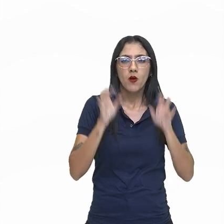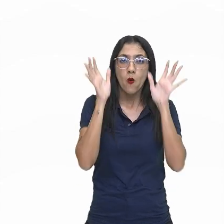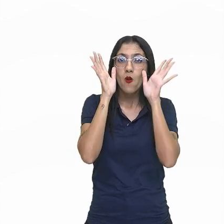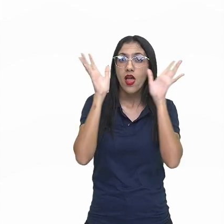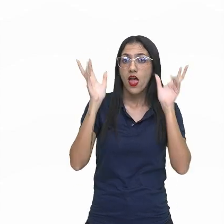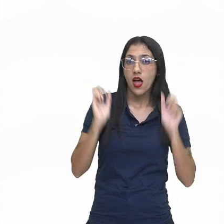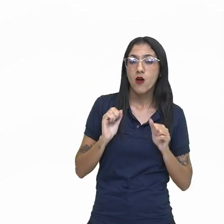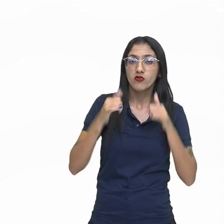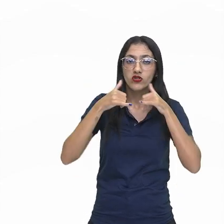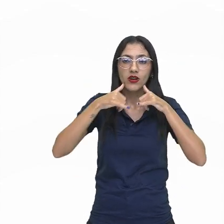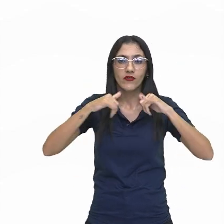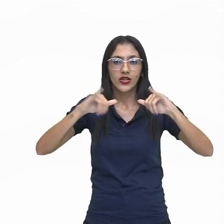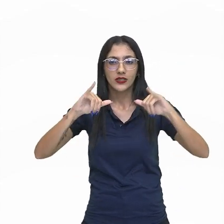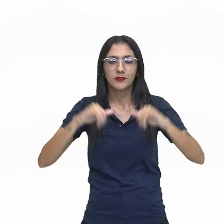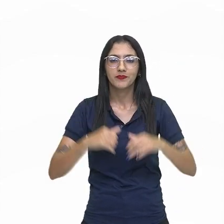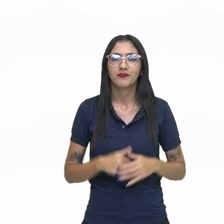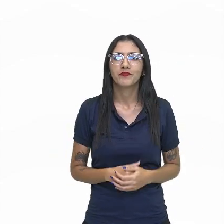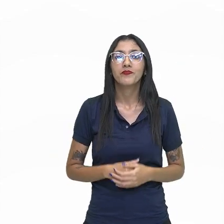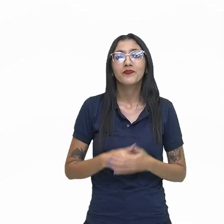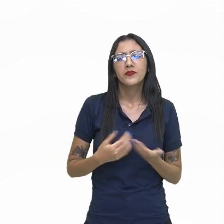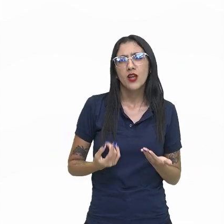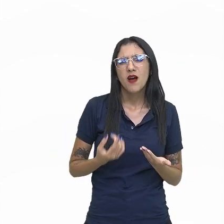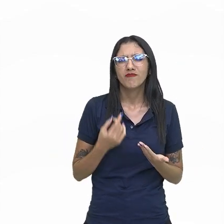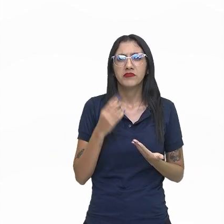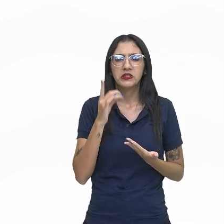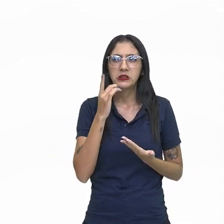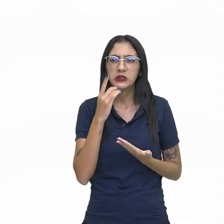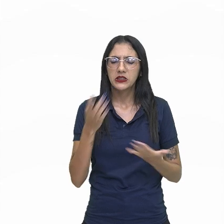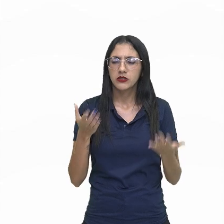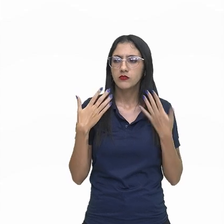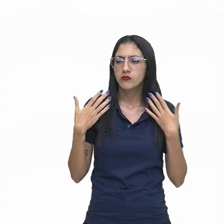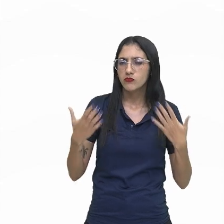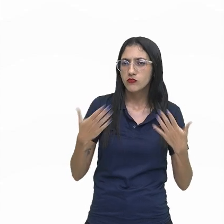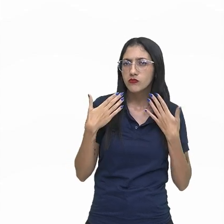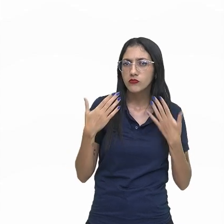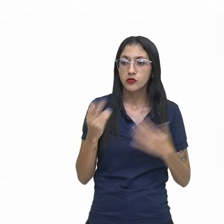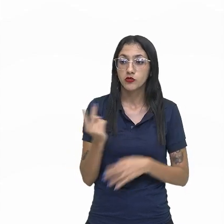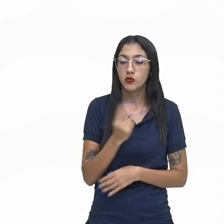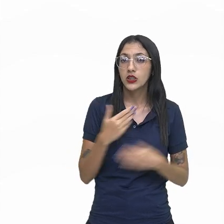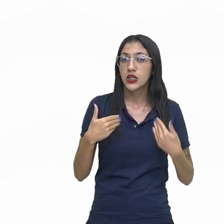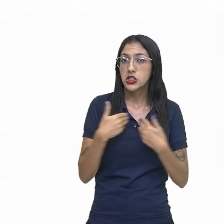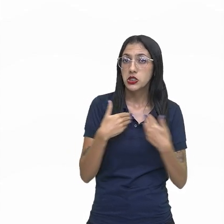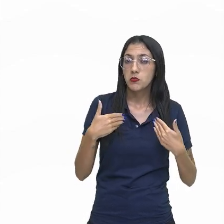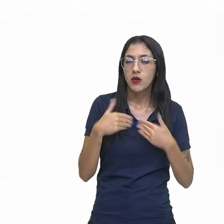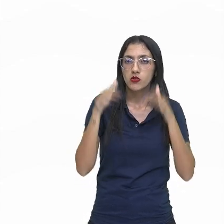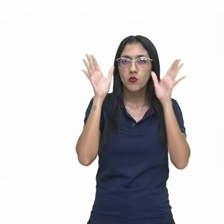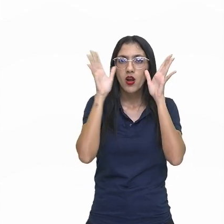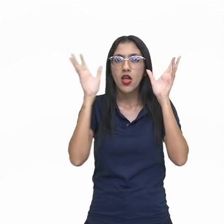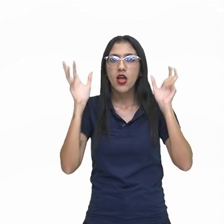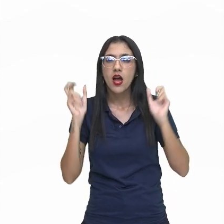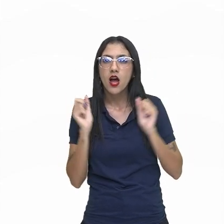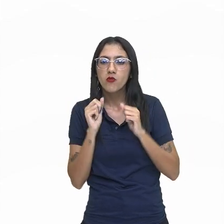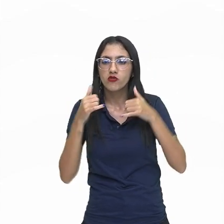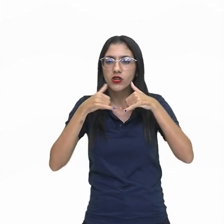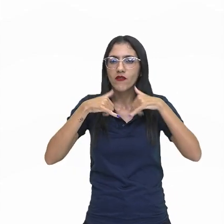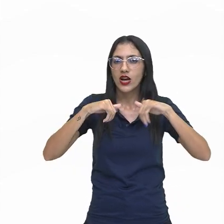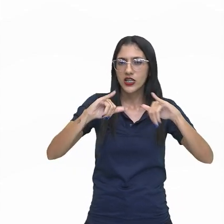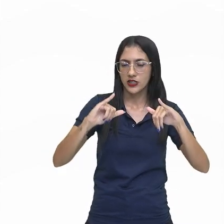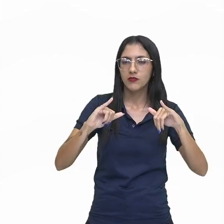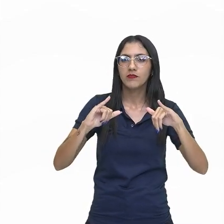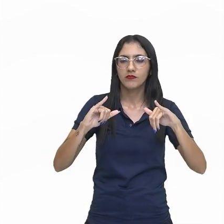e o javali. Num dia muito quente, um leão e um javali chegaram juntos a um poço. Então,